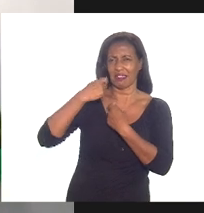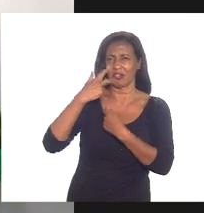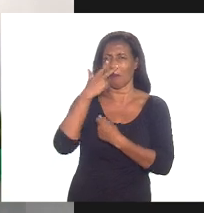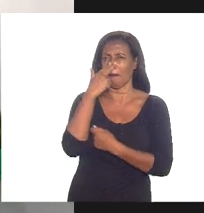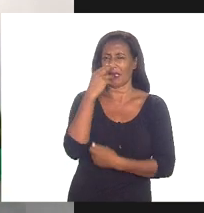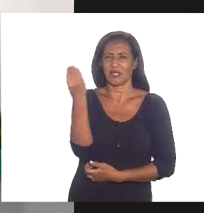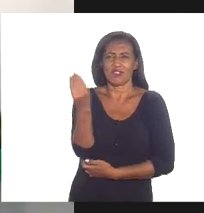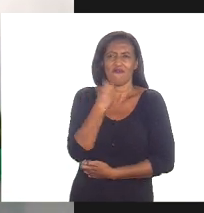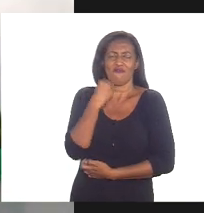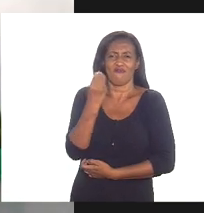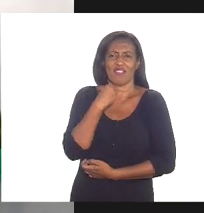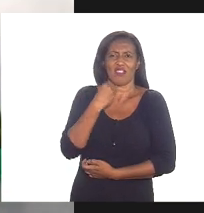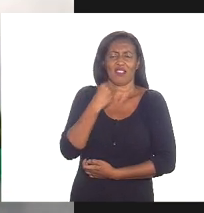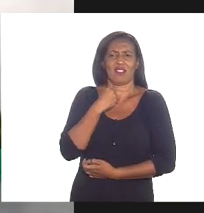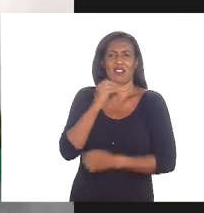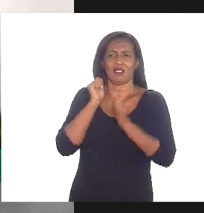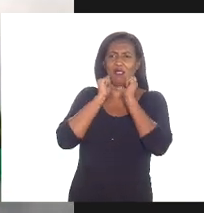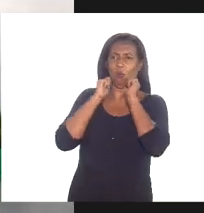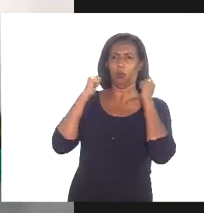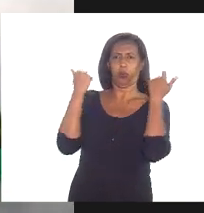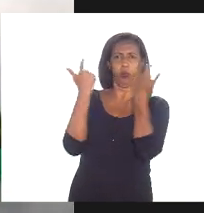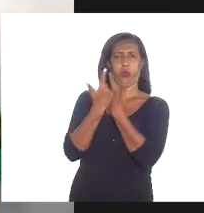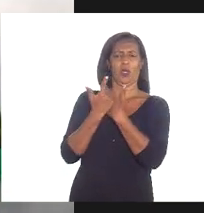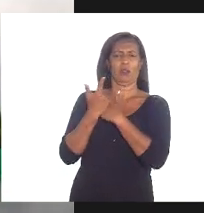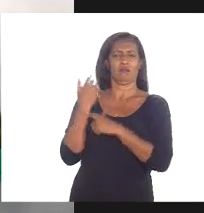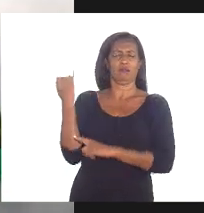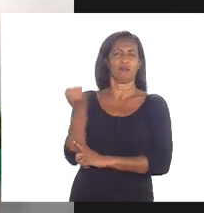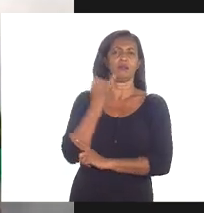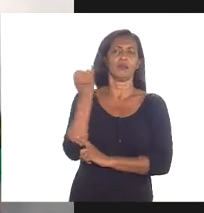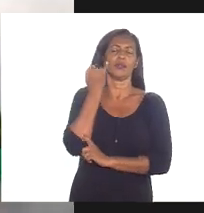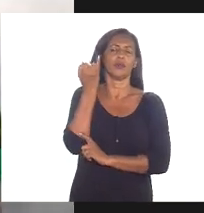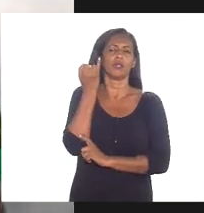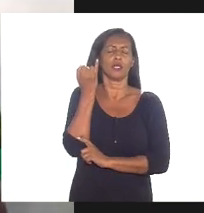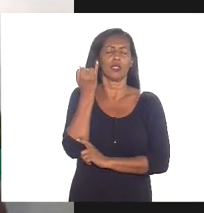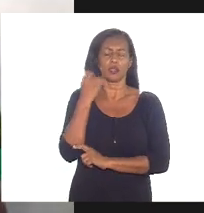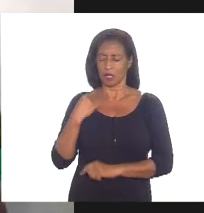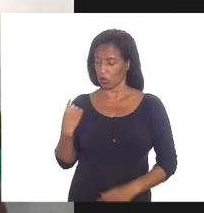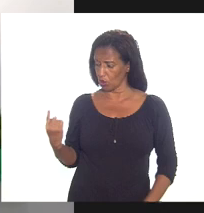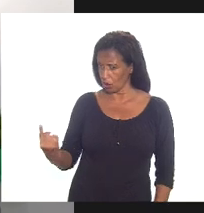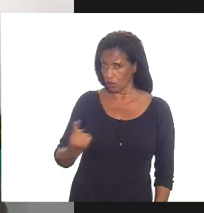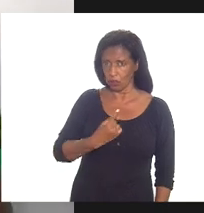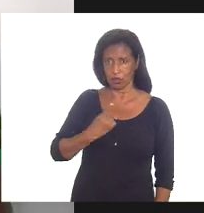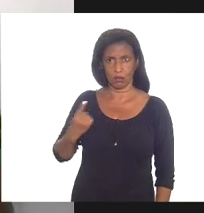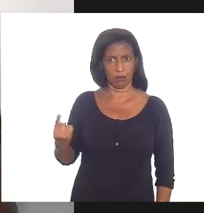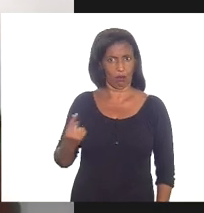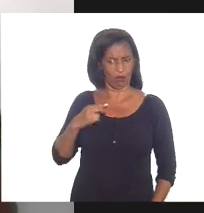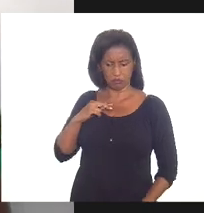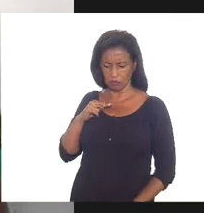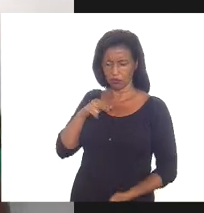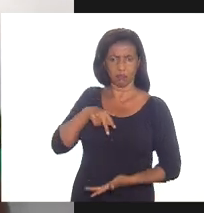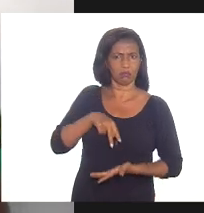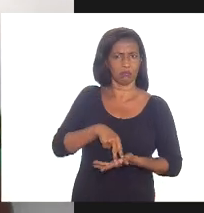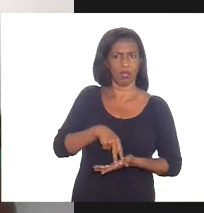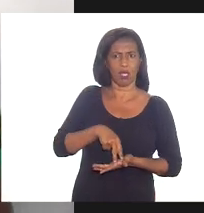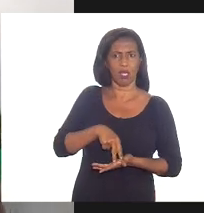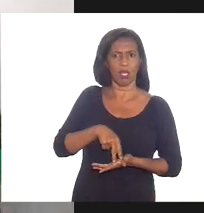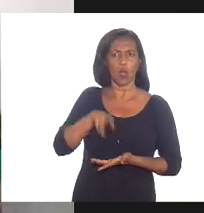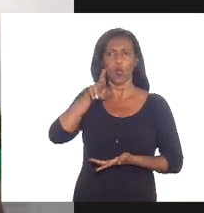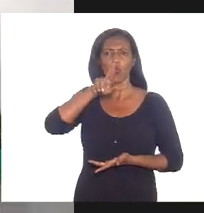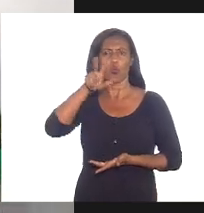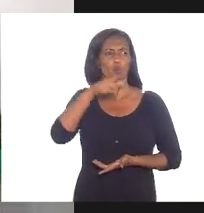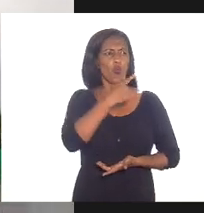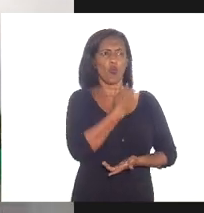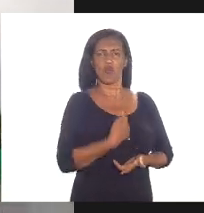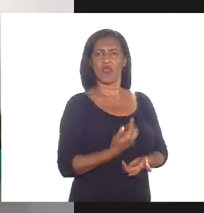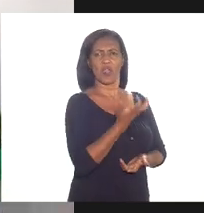fragilização do parlamento e do seu papel. Afinal de contas, estamos aqui não para fazer aquilo que o governo quer